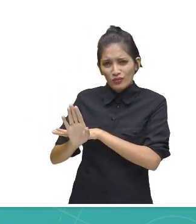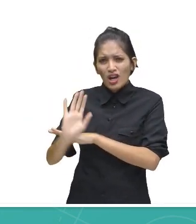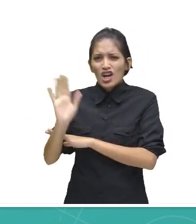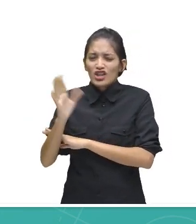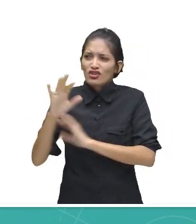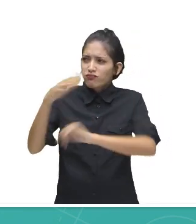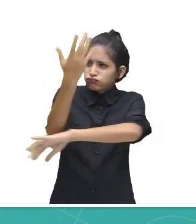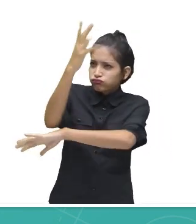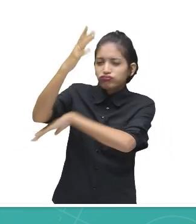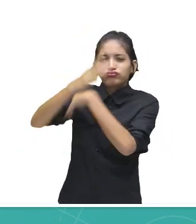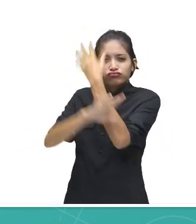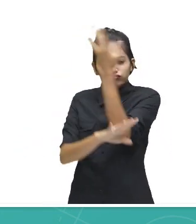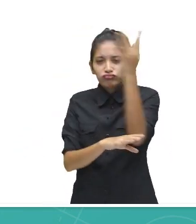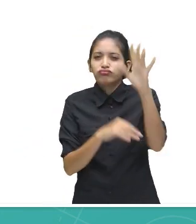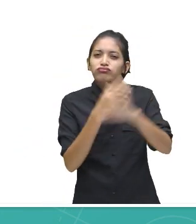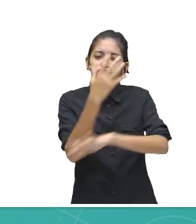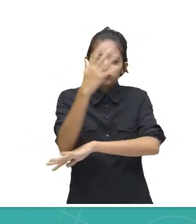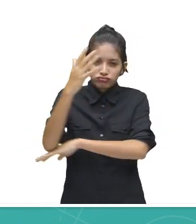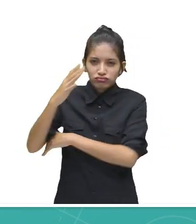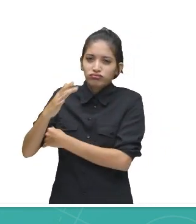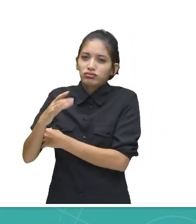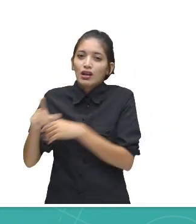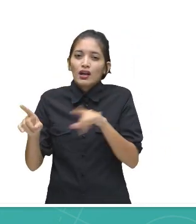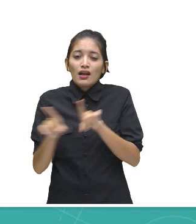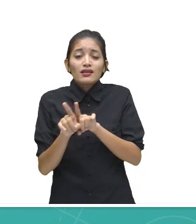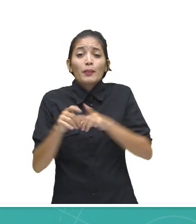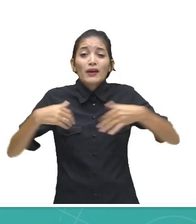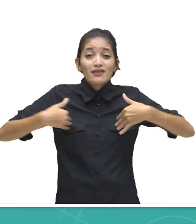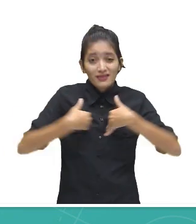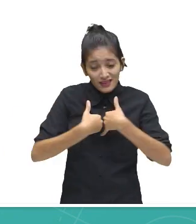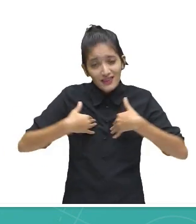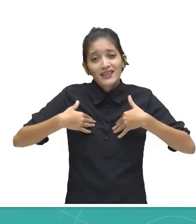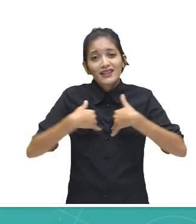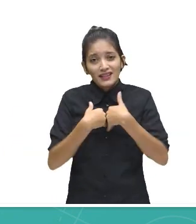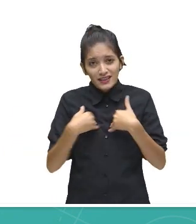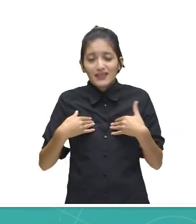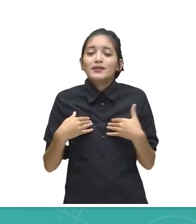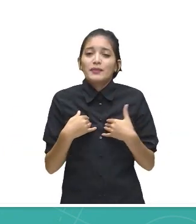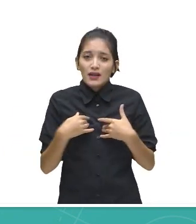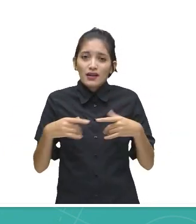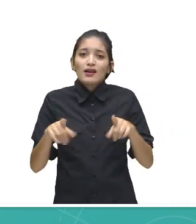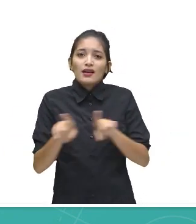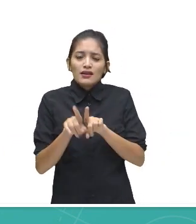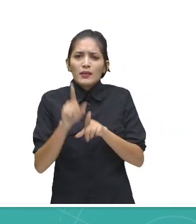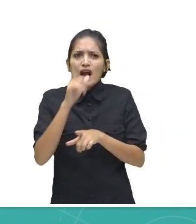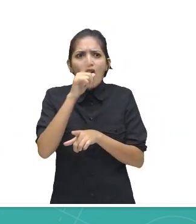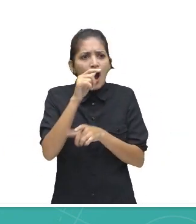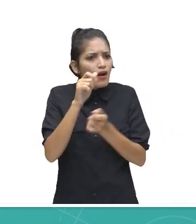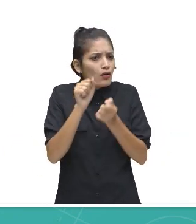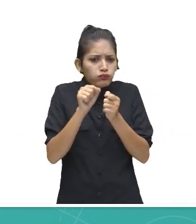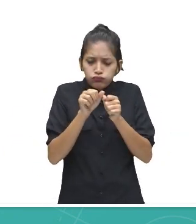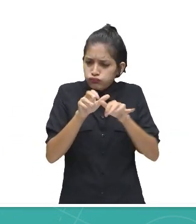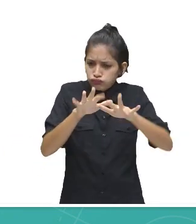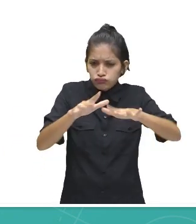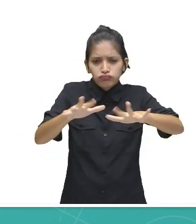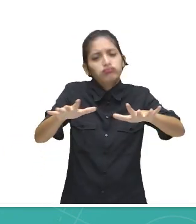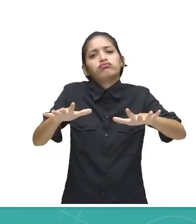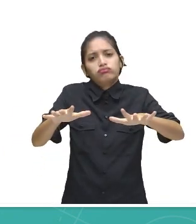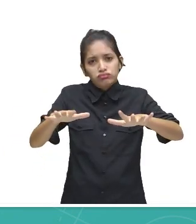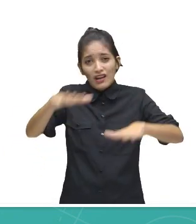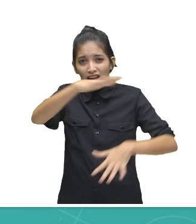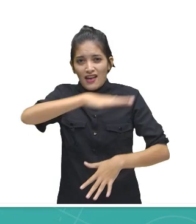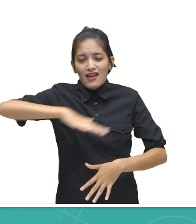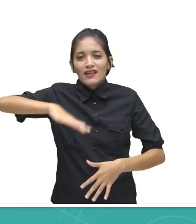quantidade de florestas muito grande, muitas espécies animais, uma quantidade de água, né, gigantesca aqui na região amazônica,